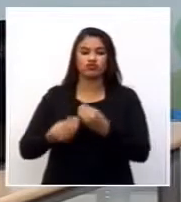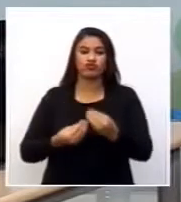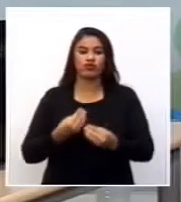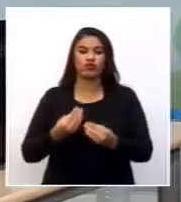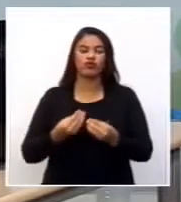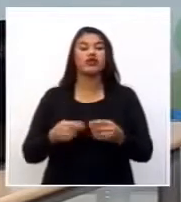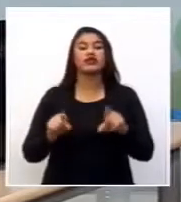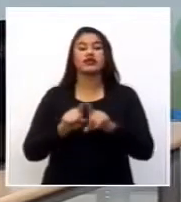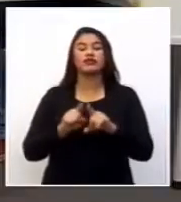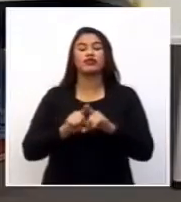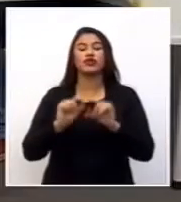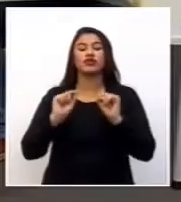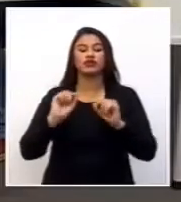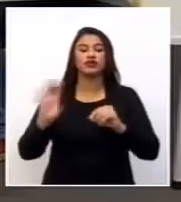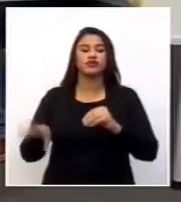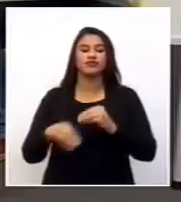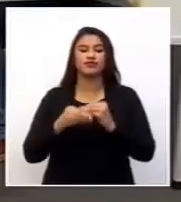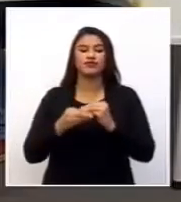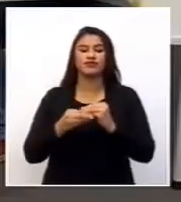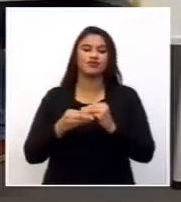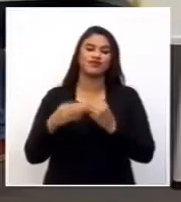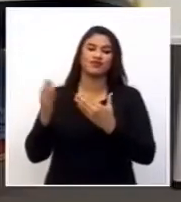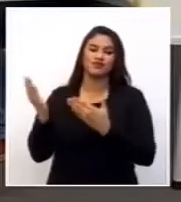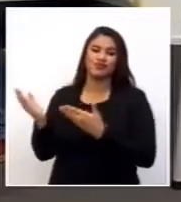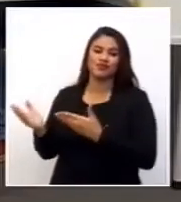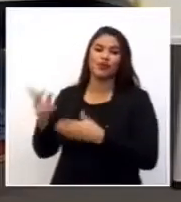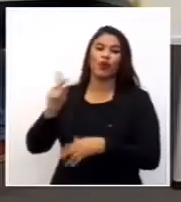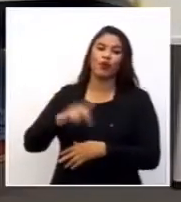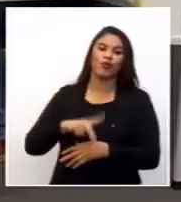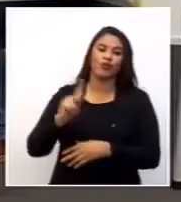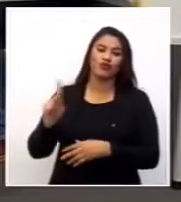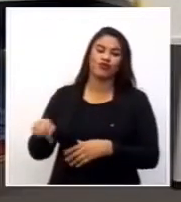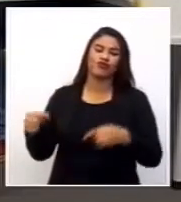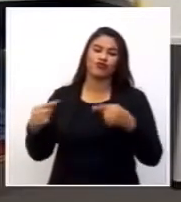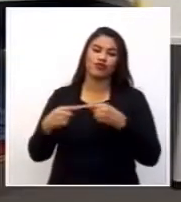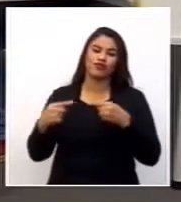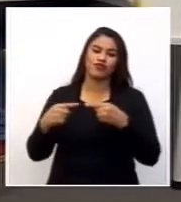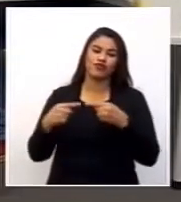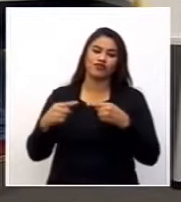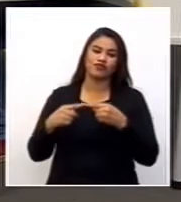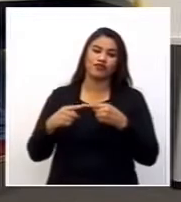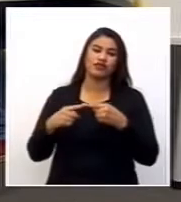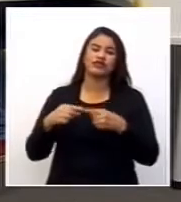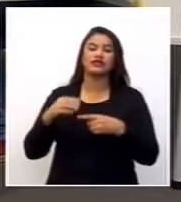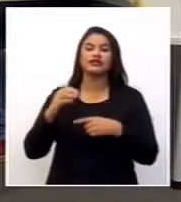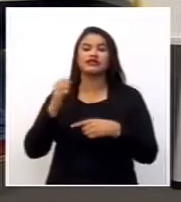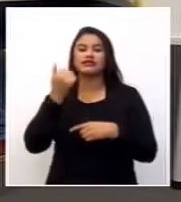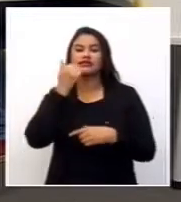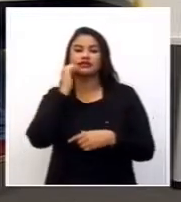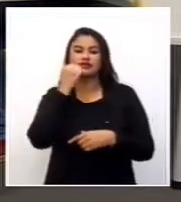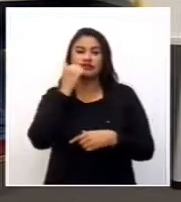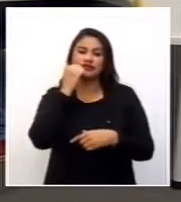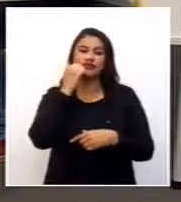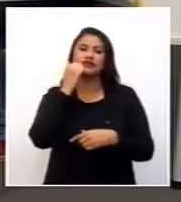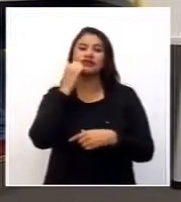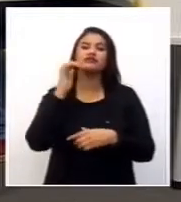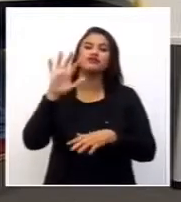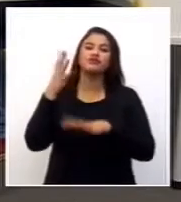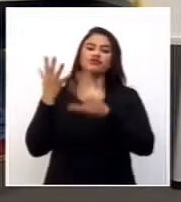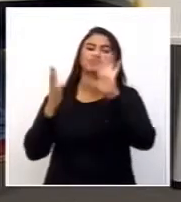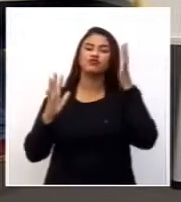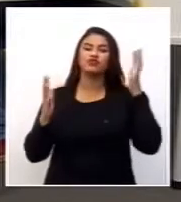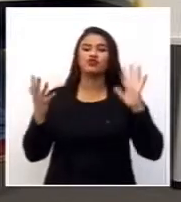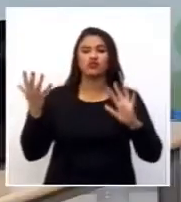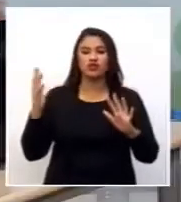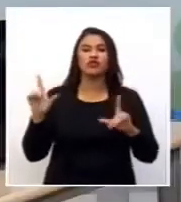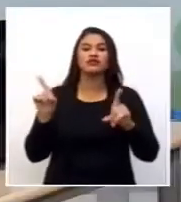que hoje também, né, professor Bruno, que é um ATPC que aborda a área de ciências da natureza e matemática, então nós vamos trazer alguns elementos